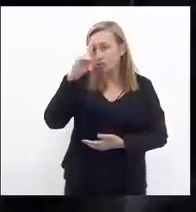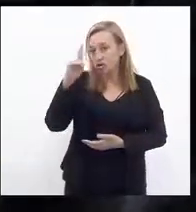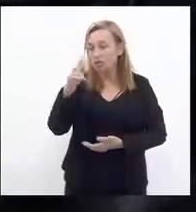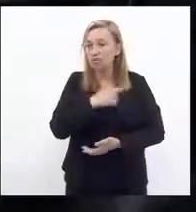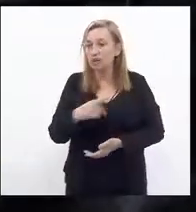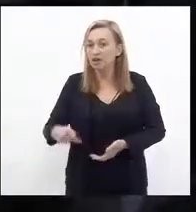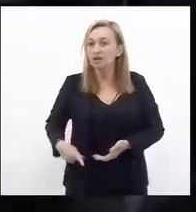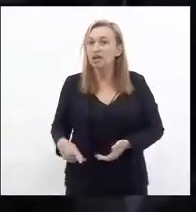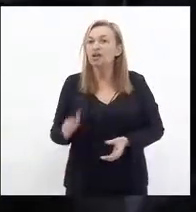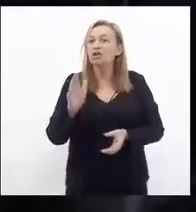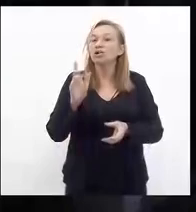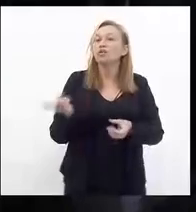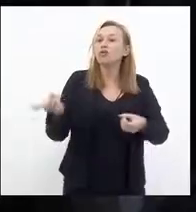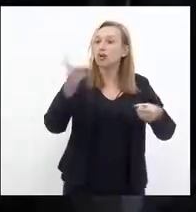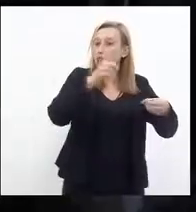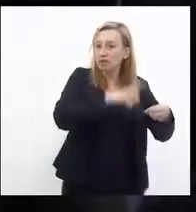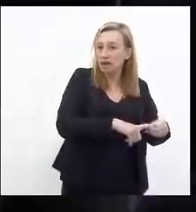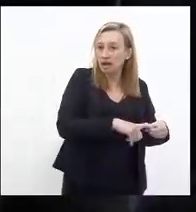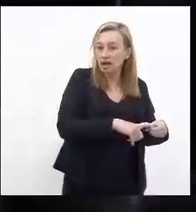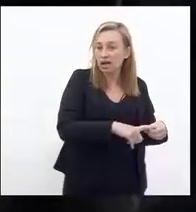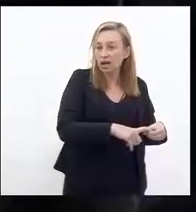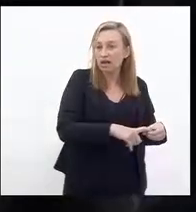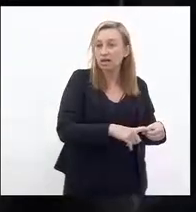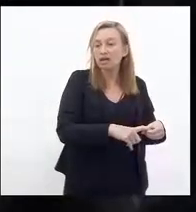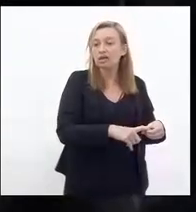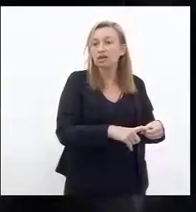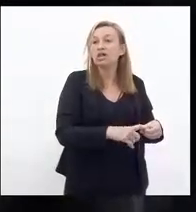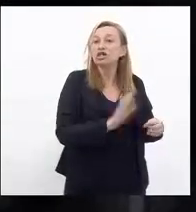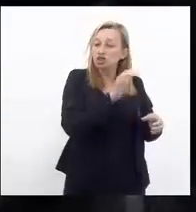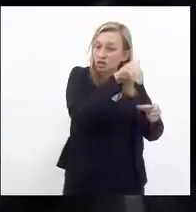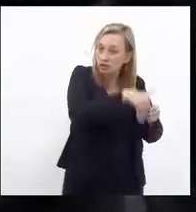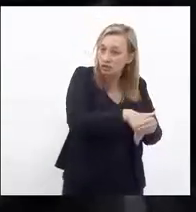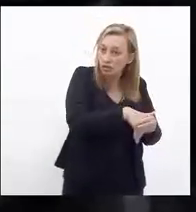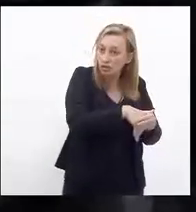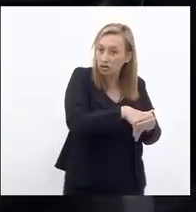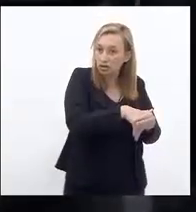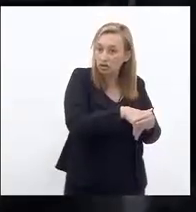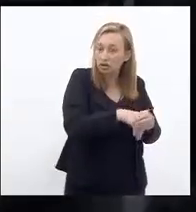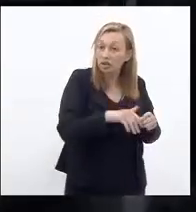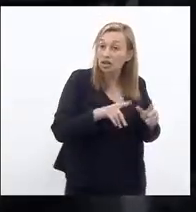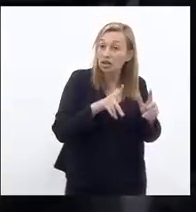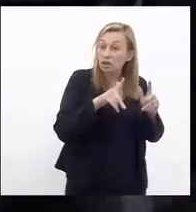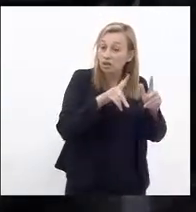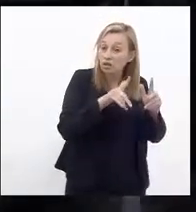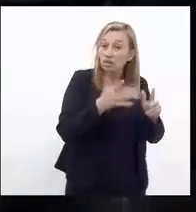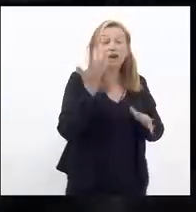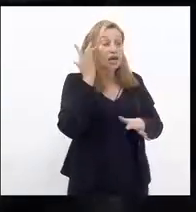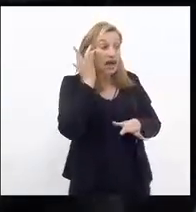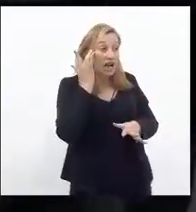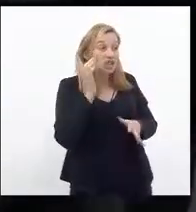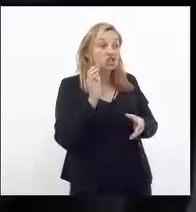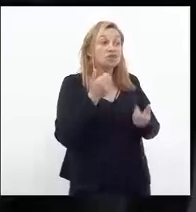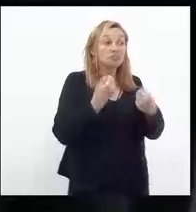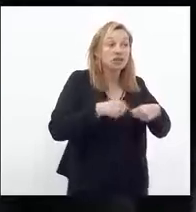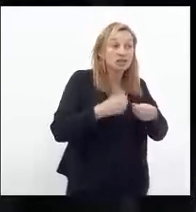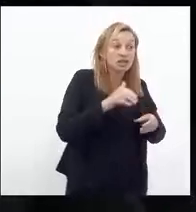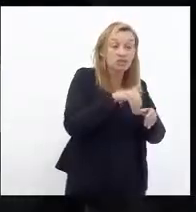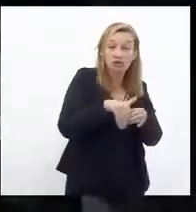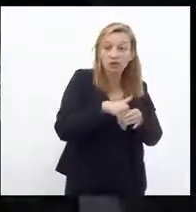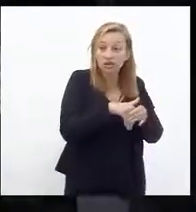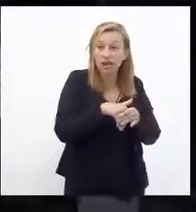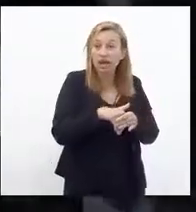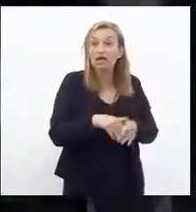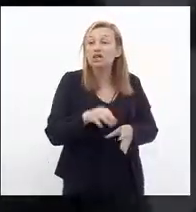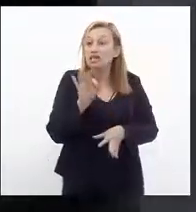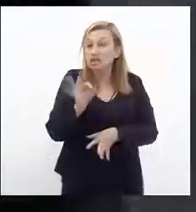excelência para voltar atrás a gente volta do jeito que a gente encaixa que tem que votar e a